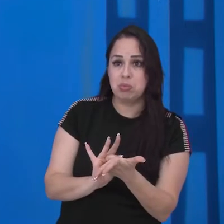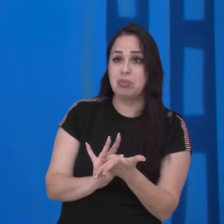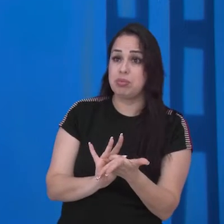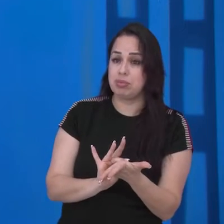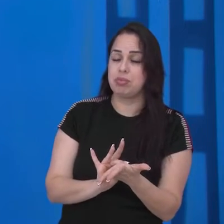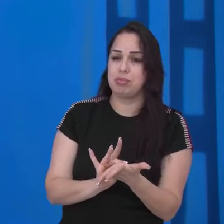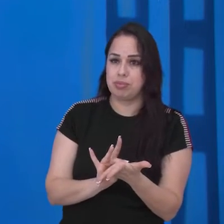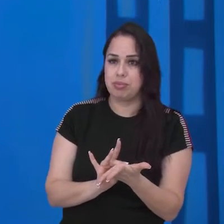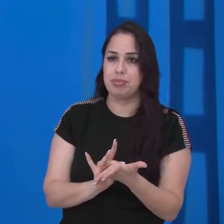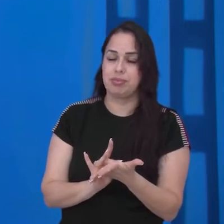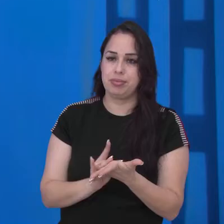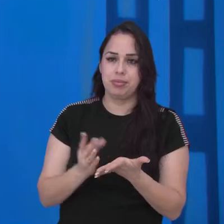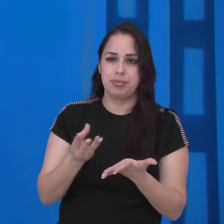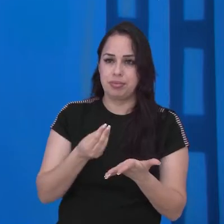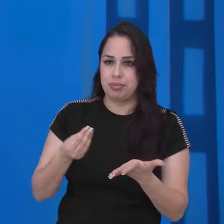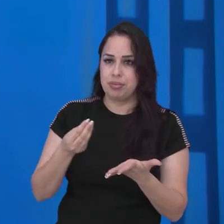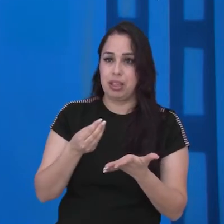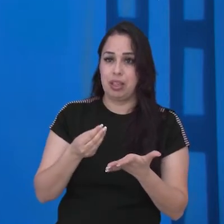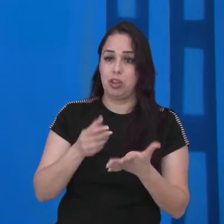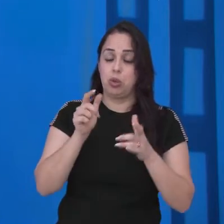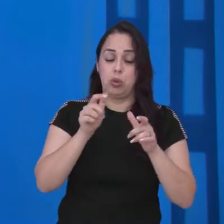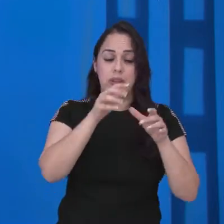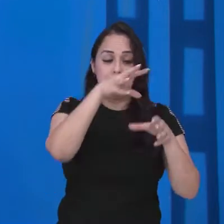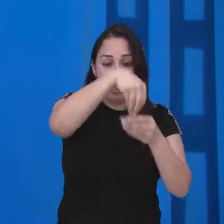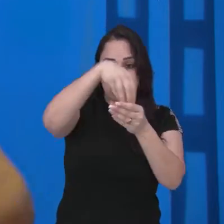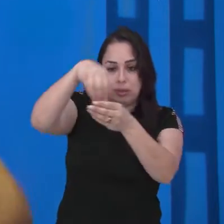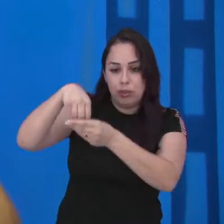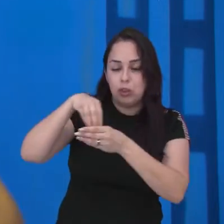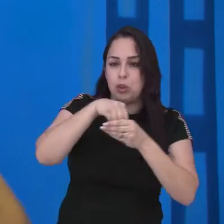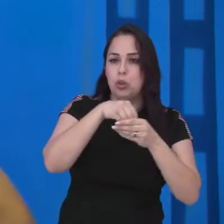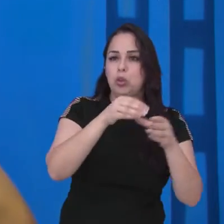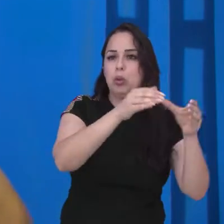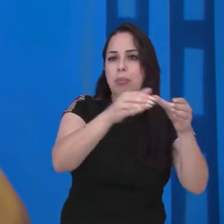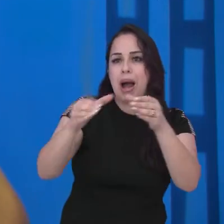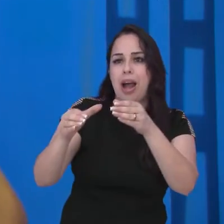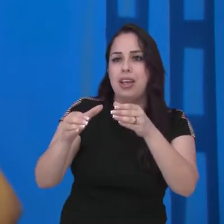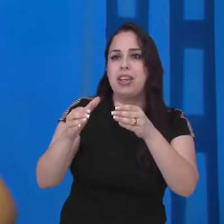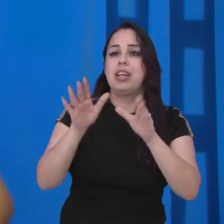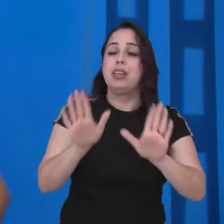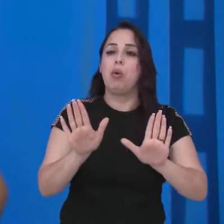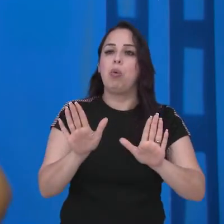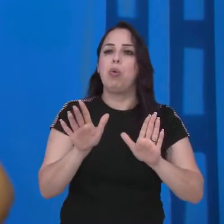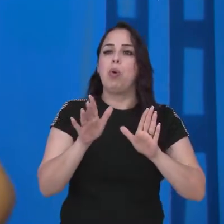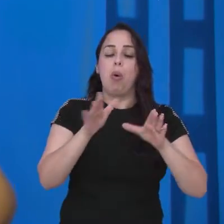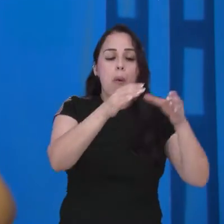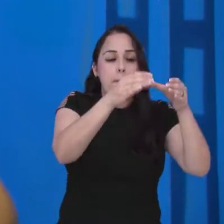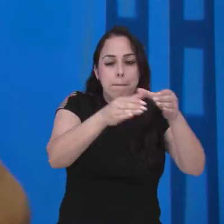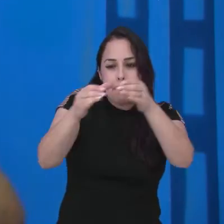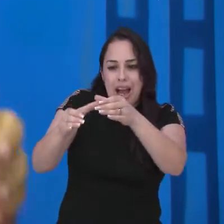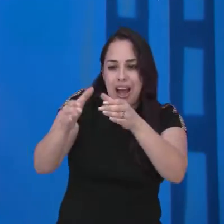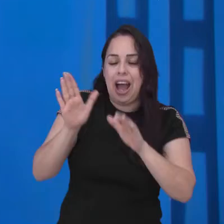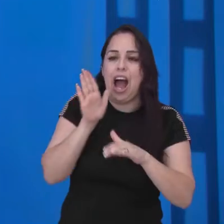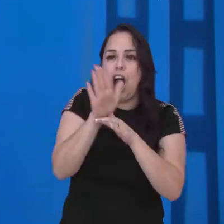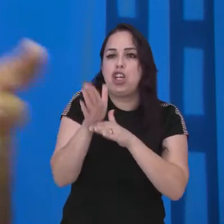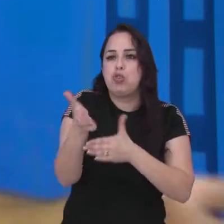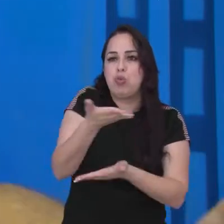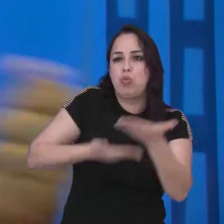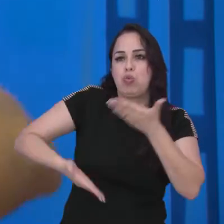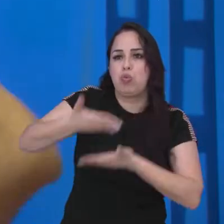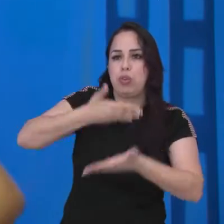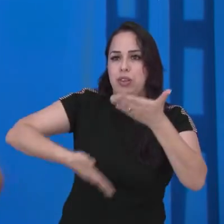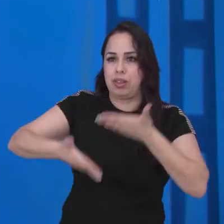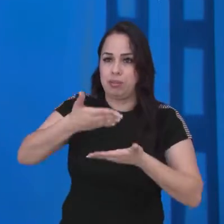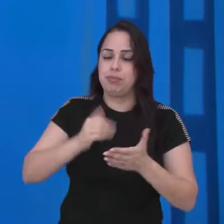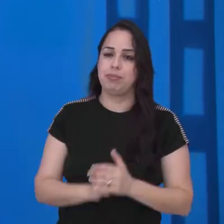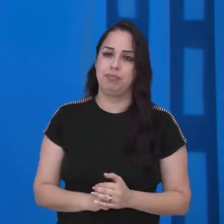legítimas no seu território, pra você ter uma ideia, que cria uma conexão, uma sintonia com aquele bairro que muitas das vezes não